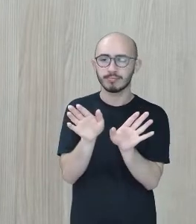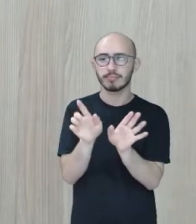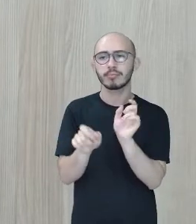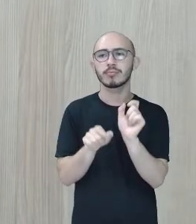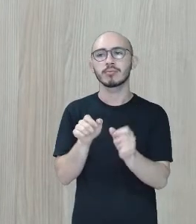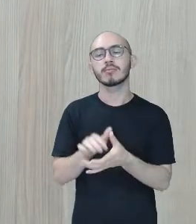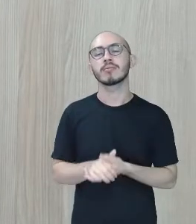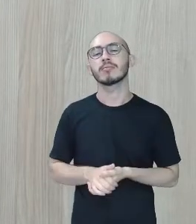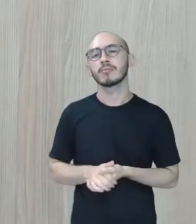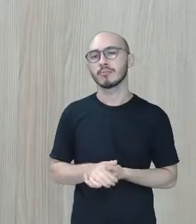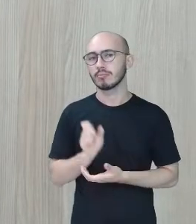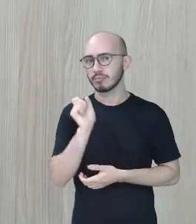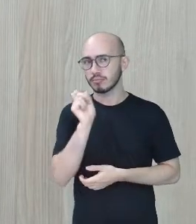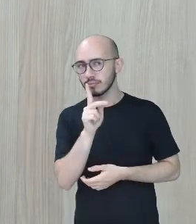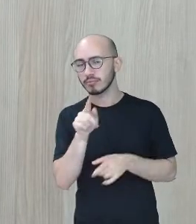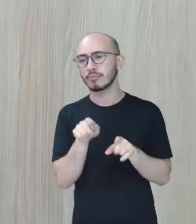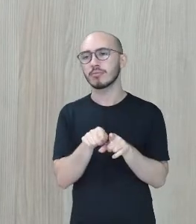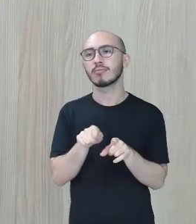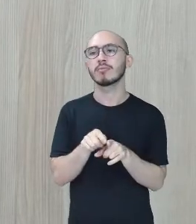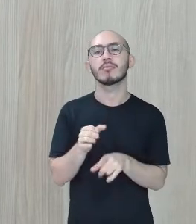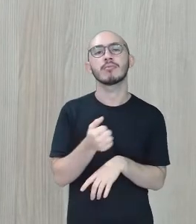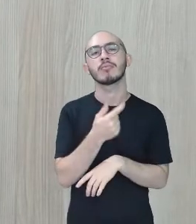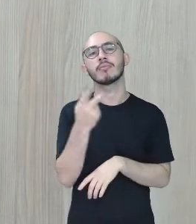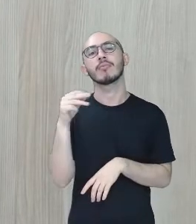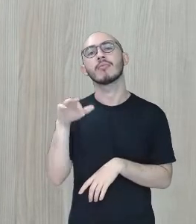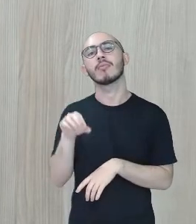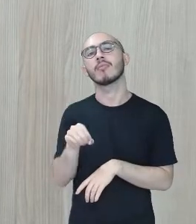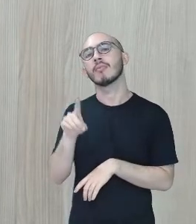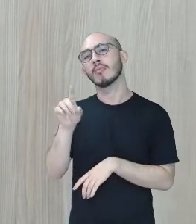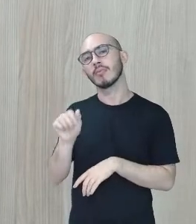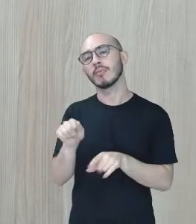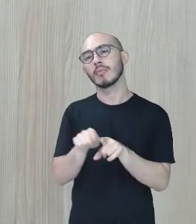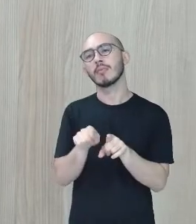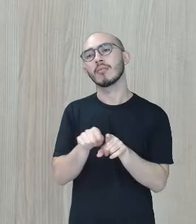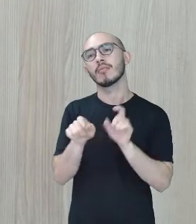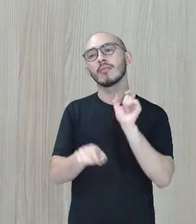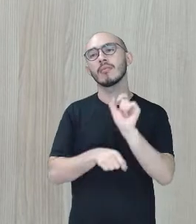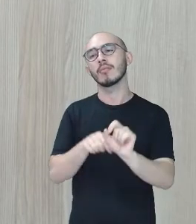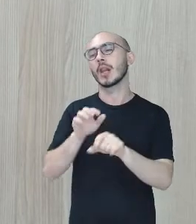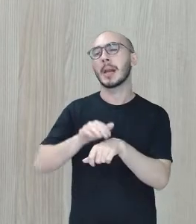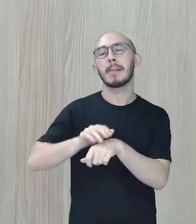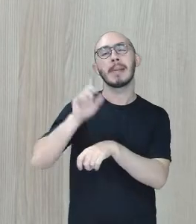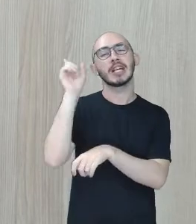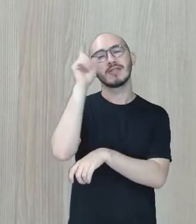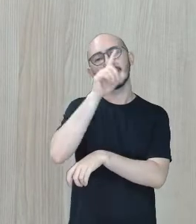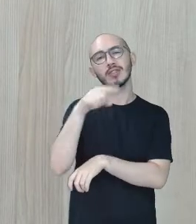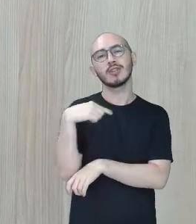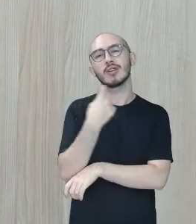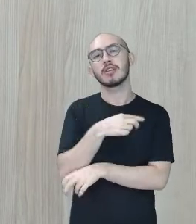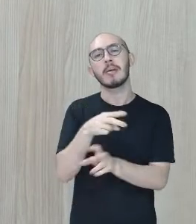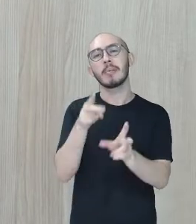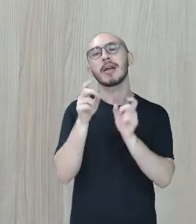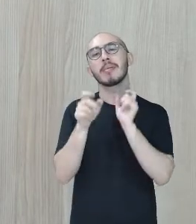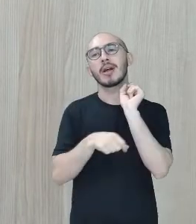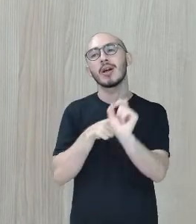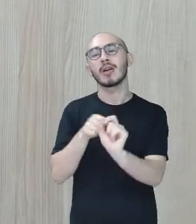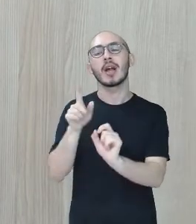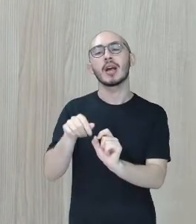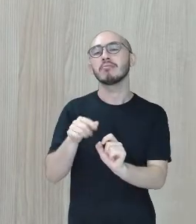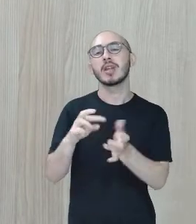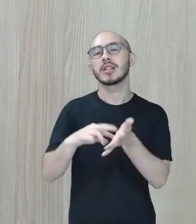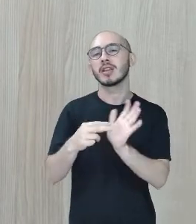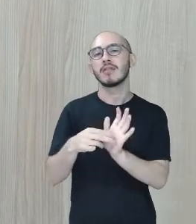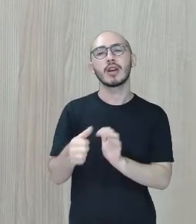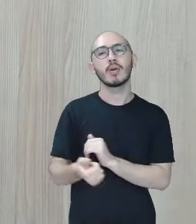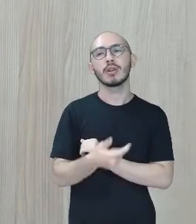na sequência, tá certo? O outro valor foi a moda, né? A moda é uma das medidas mais fáceis de se perceber, porque aí significa a quantidade. Quando